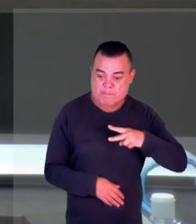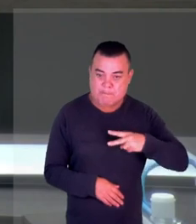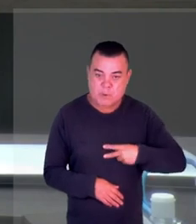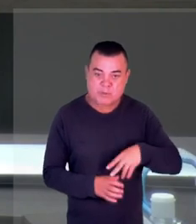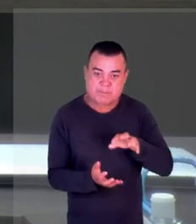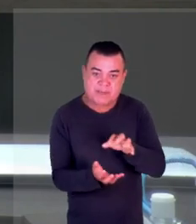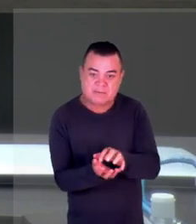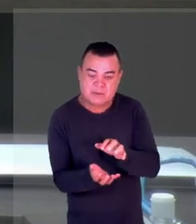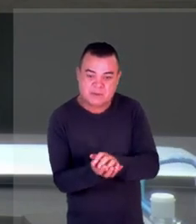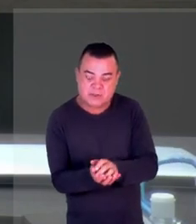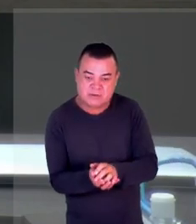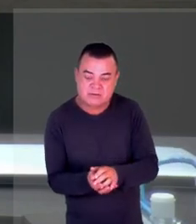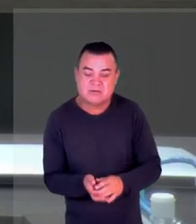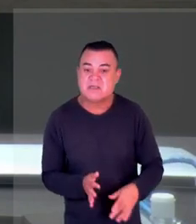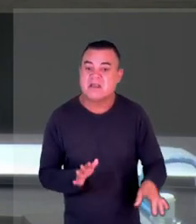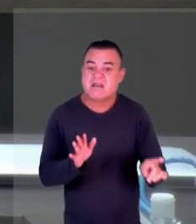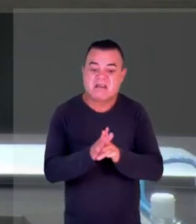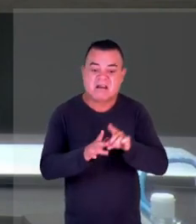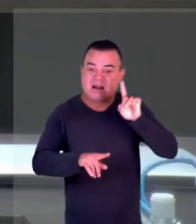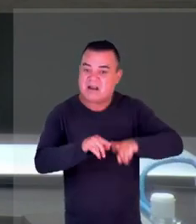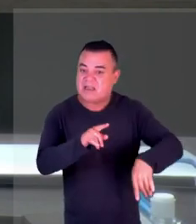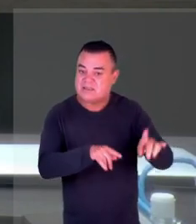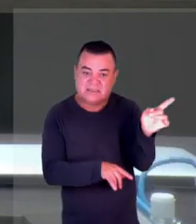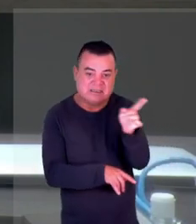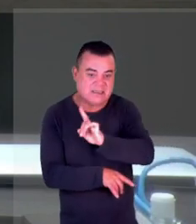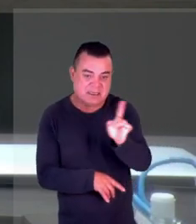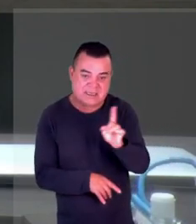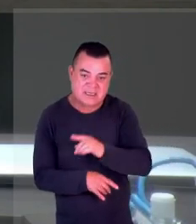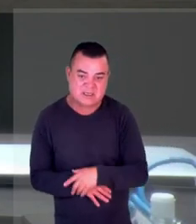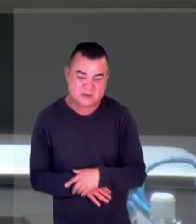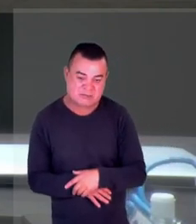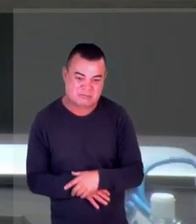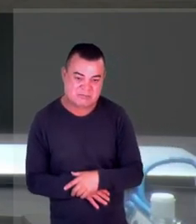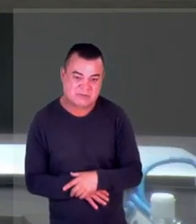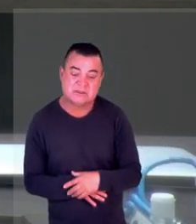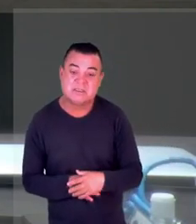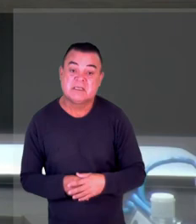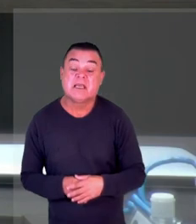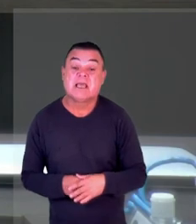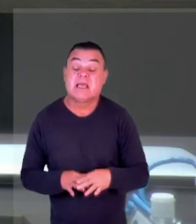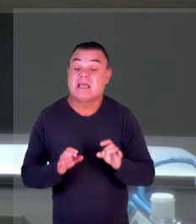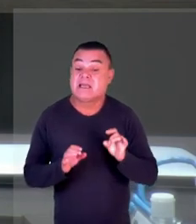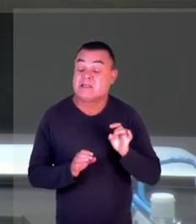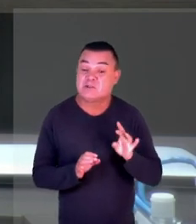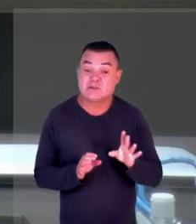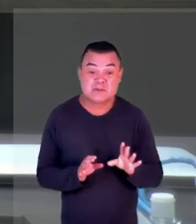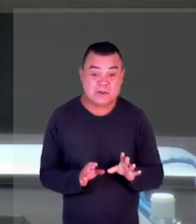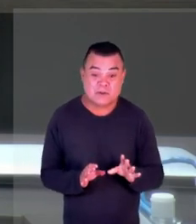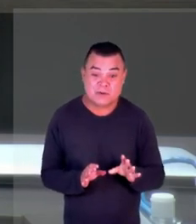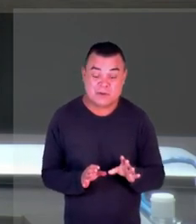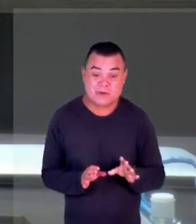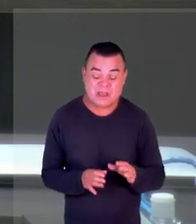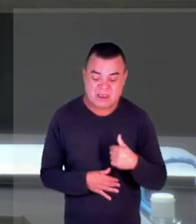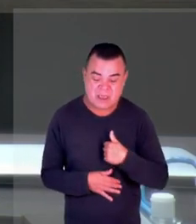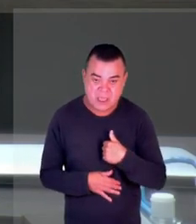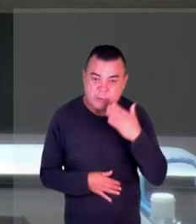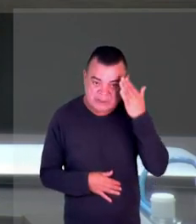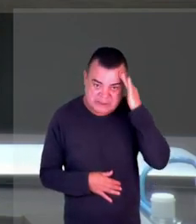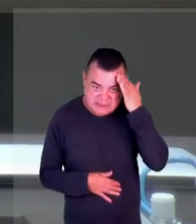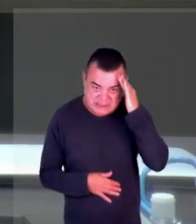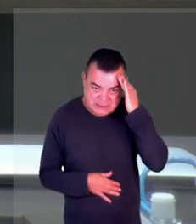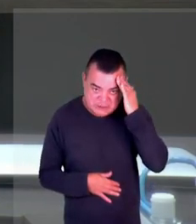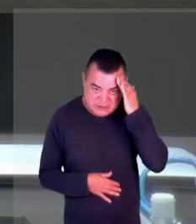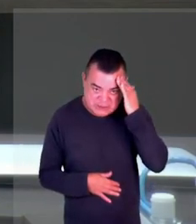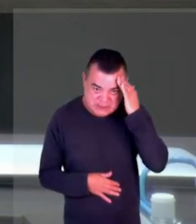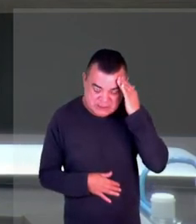ilegalidade eh Talvez eu tenha sido suscinta demais mas era Justamente a eu entendi a